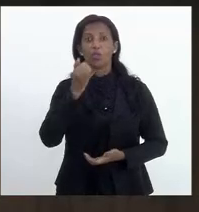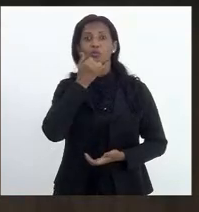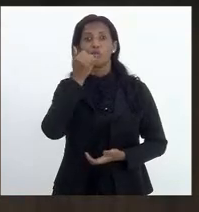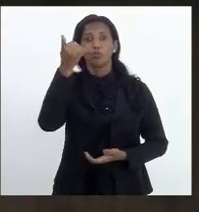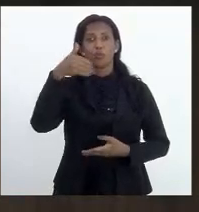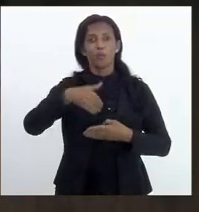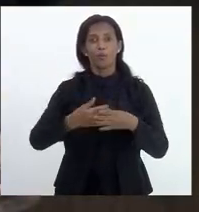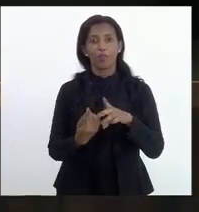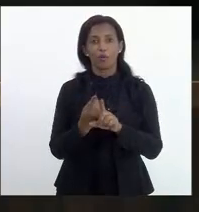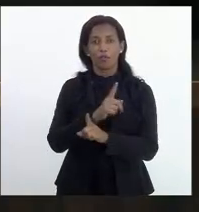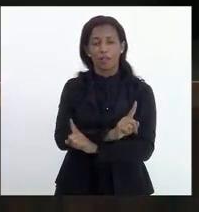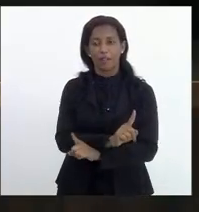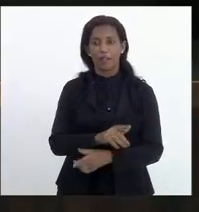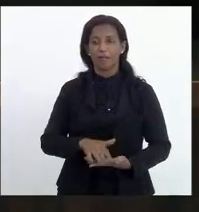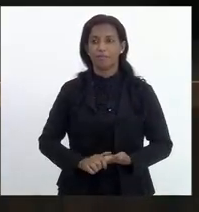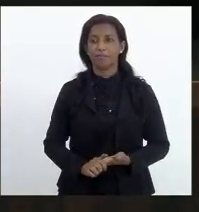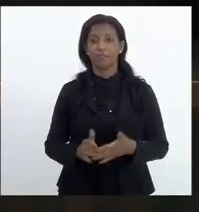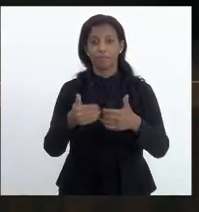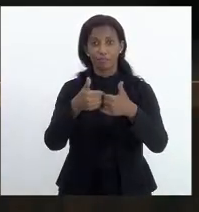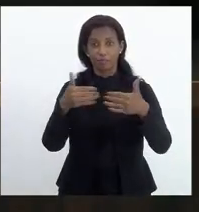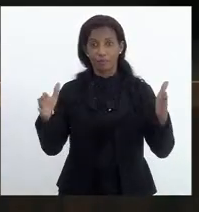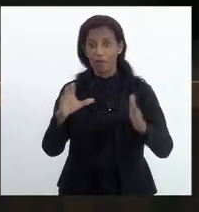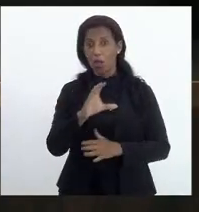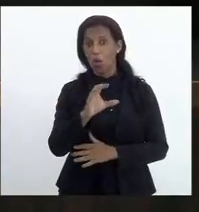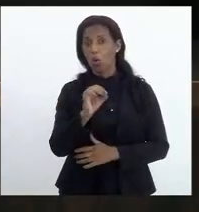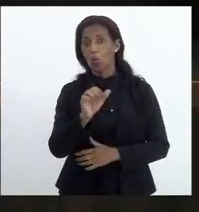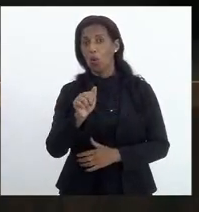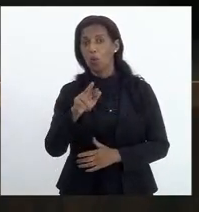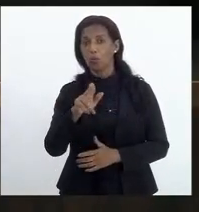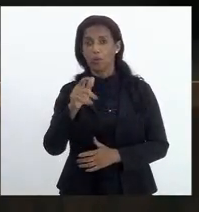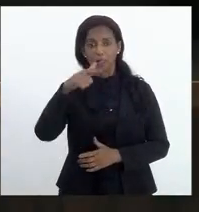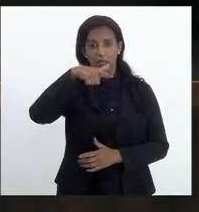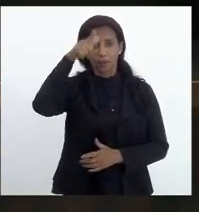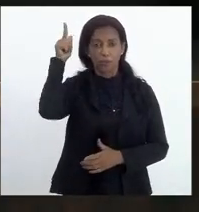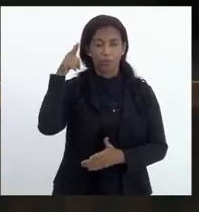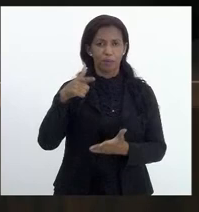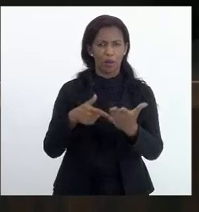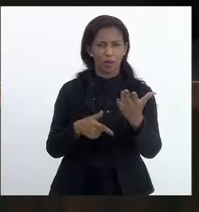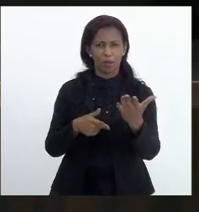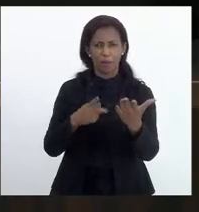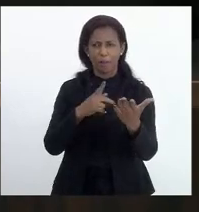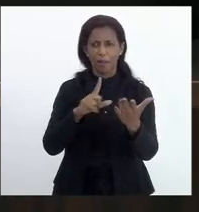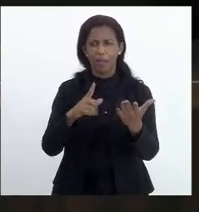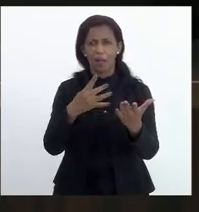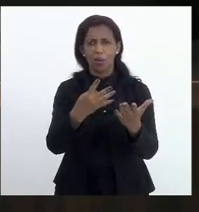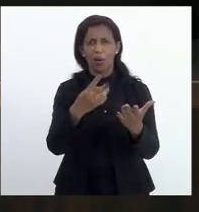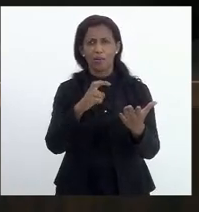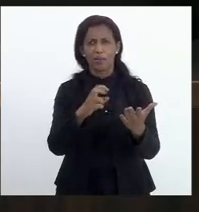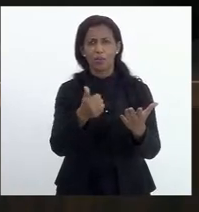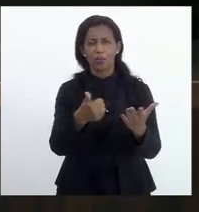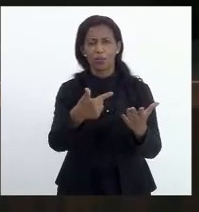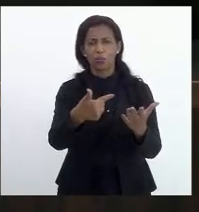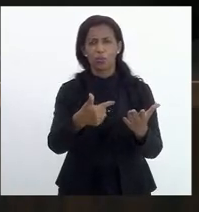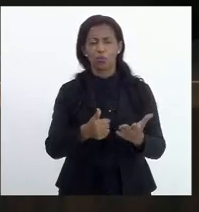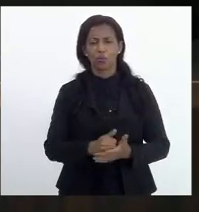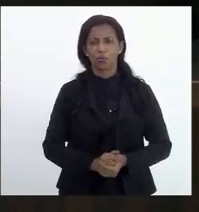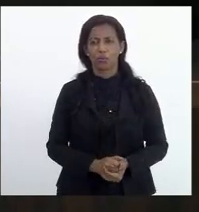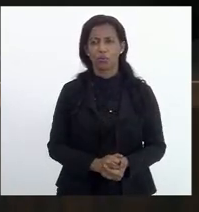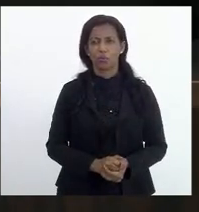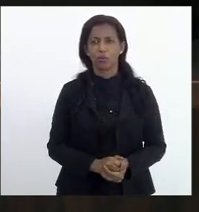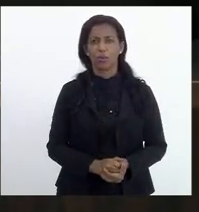Ok. Obrigado. Vamos abrir para a coautoria, deputado Luiz Paulo, que é o projeto de lei 4512. Não,